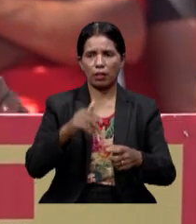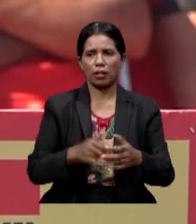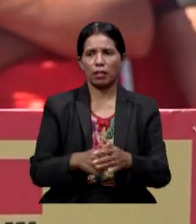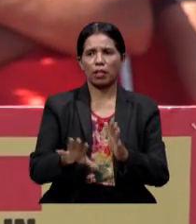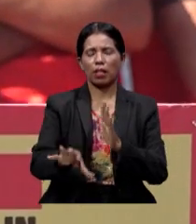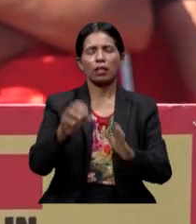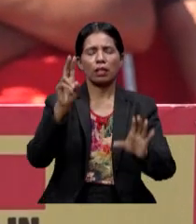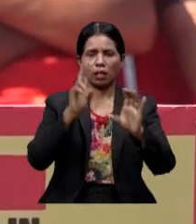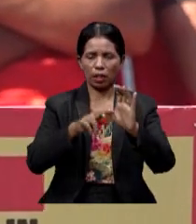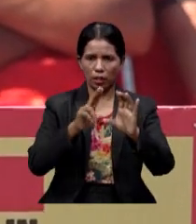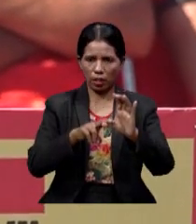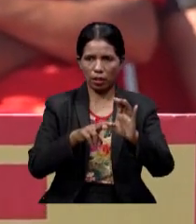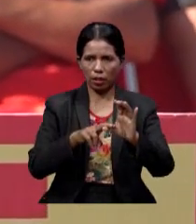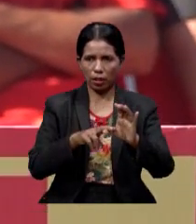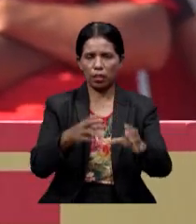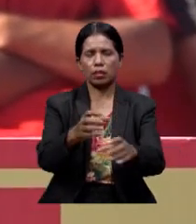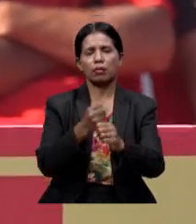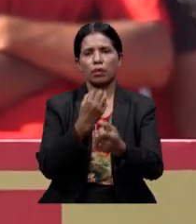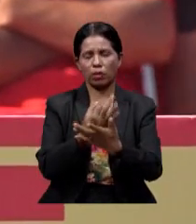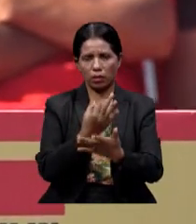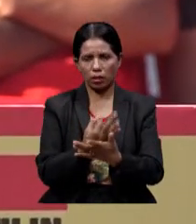Retanteia na cadeira, se mantém na ossa.